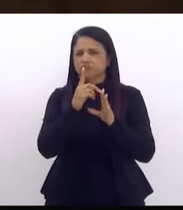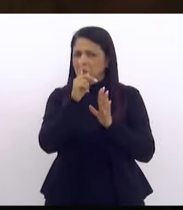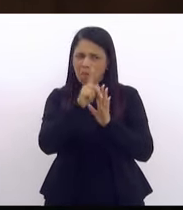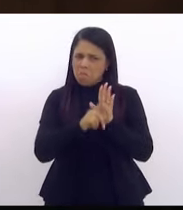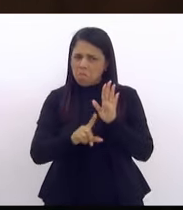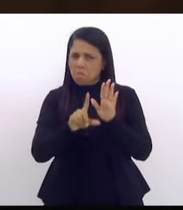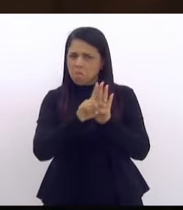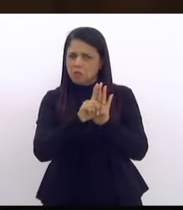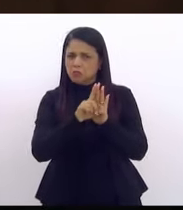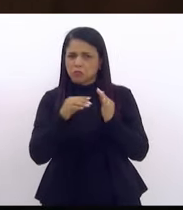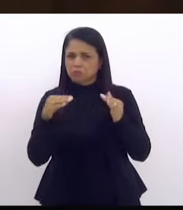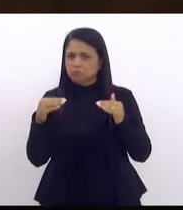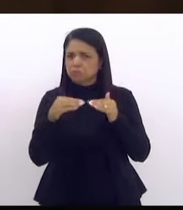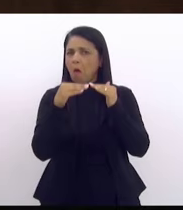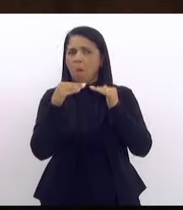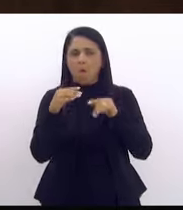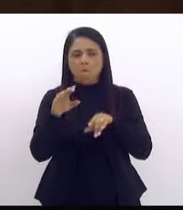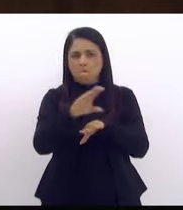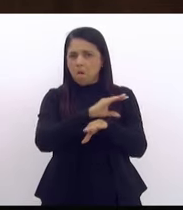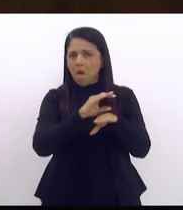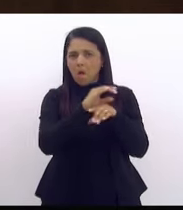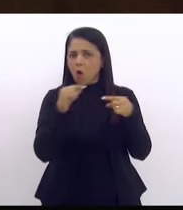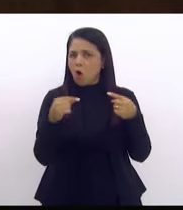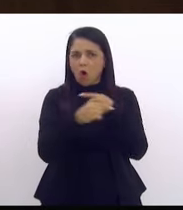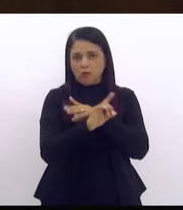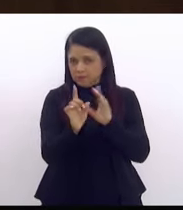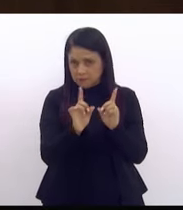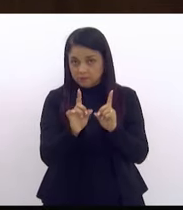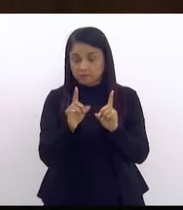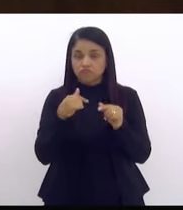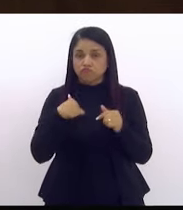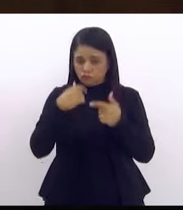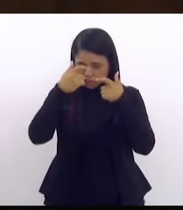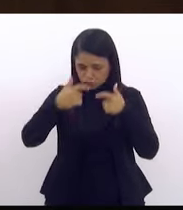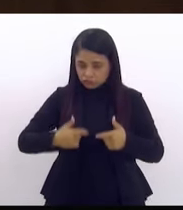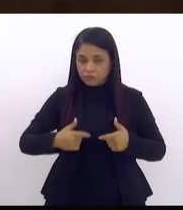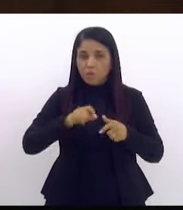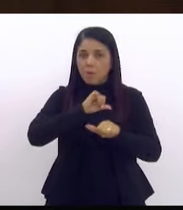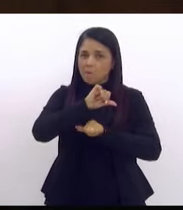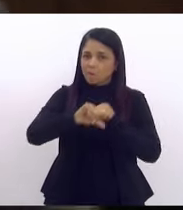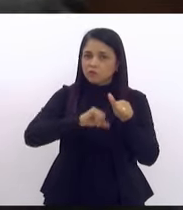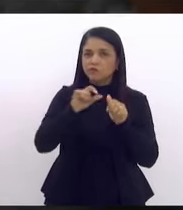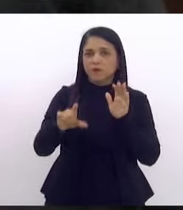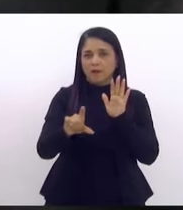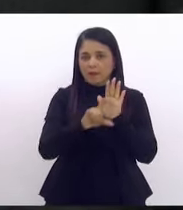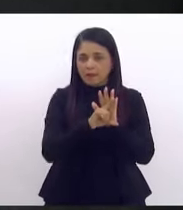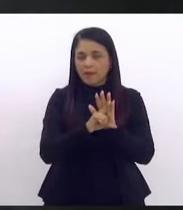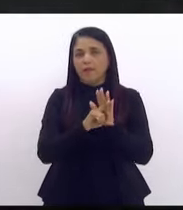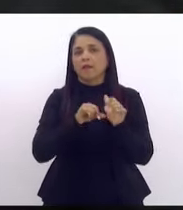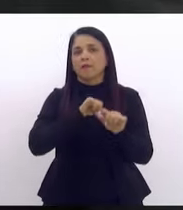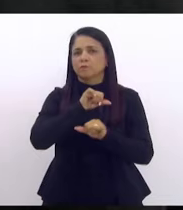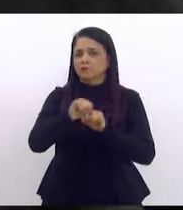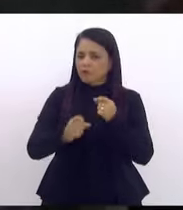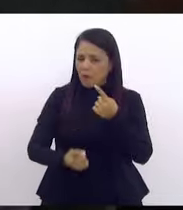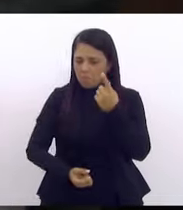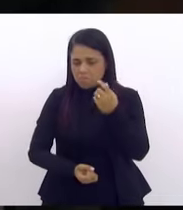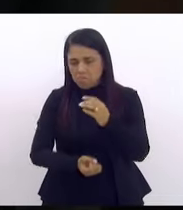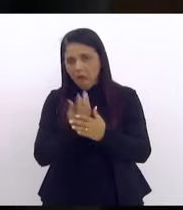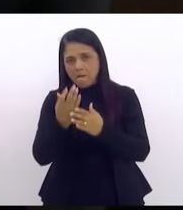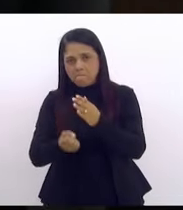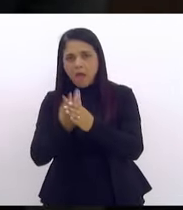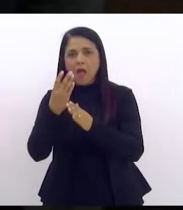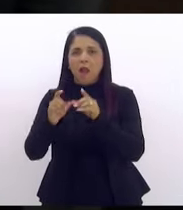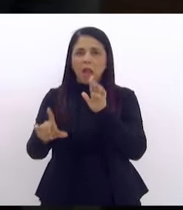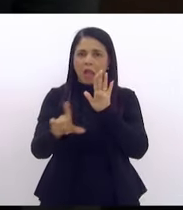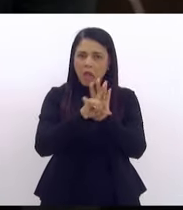projeto inconstitucional, tendo em vista que nós estamos aqui justamente para isso, para modificar algumas leis, para criar outras, e quem